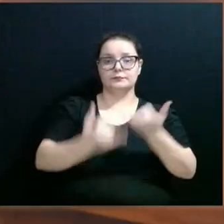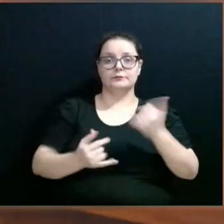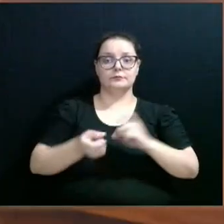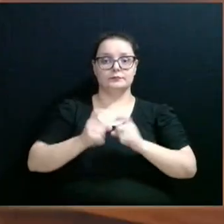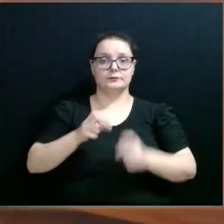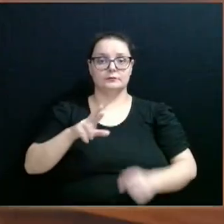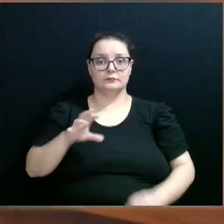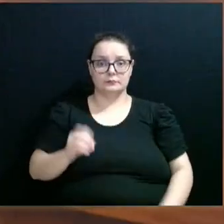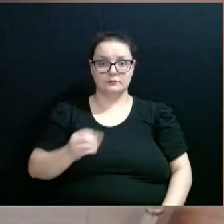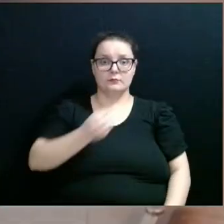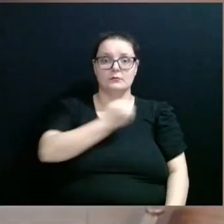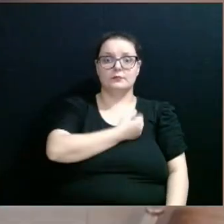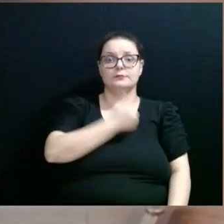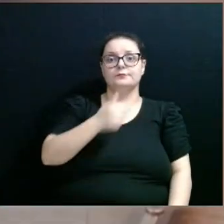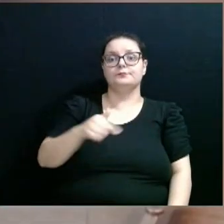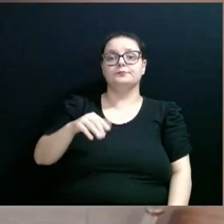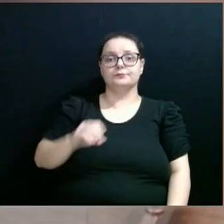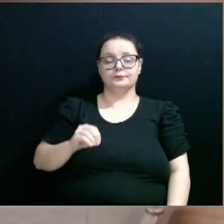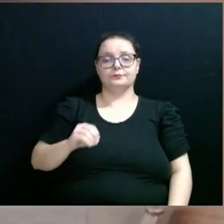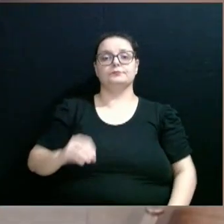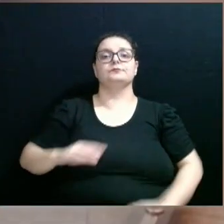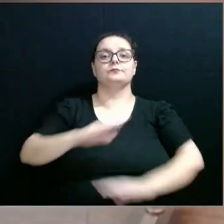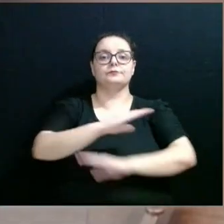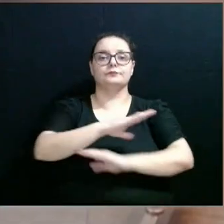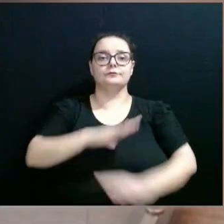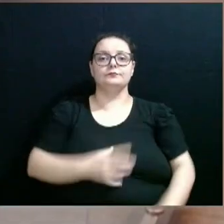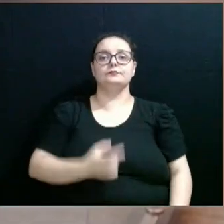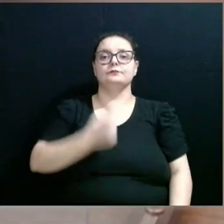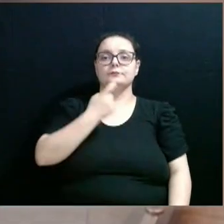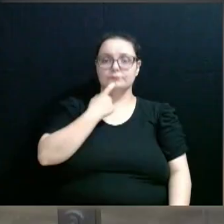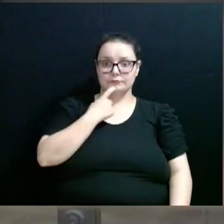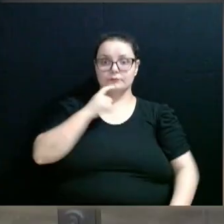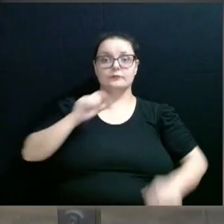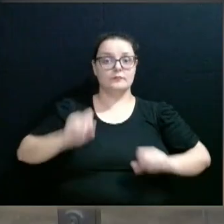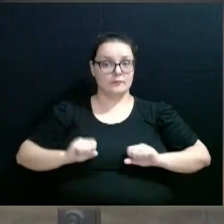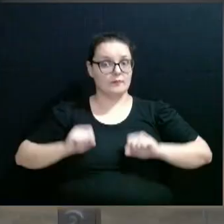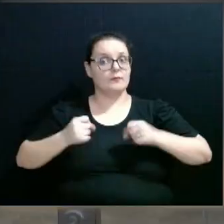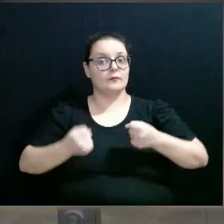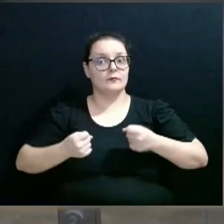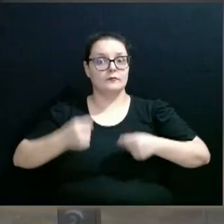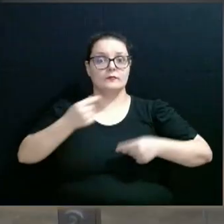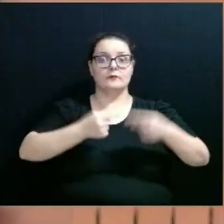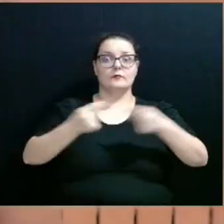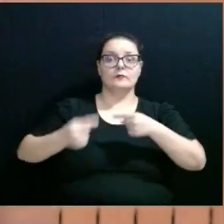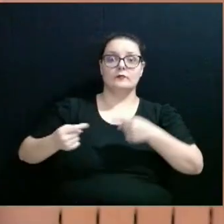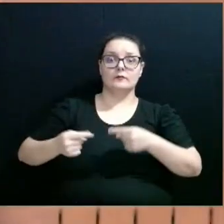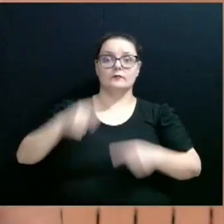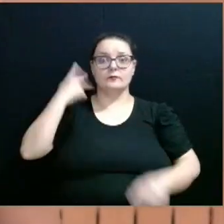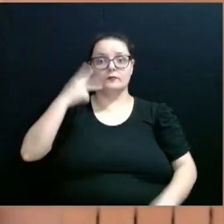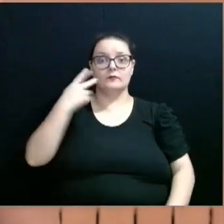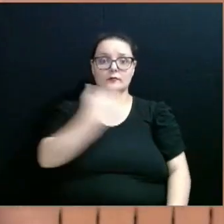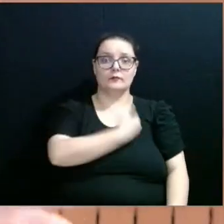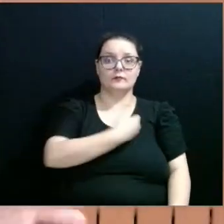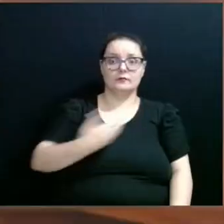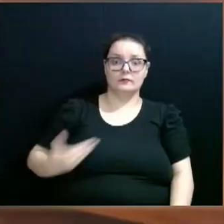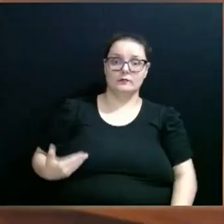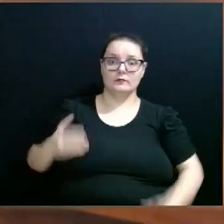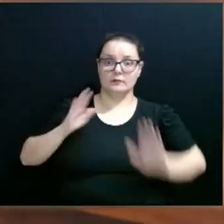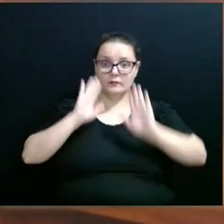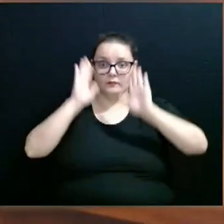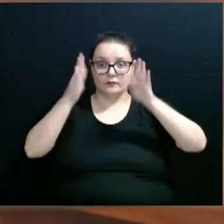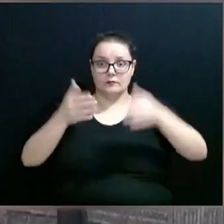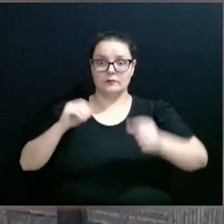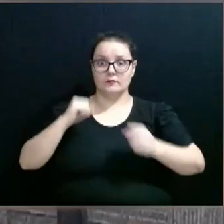número 70 da Câmara Municipal de Campinas foi dedicada ao debate sobre as políticas públicas voltadas à proteção de